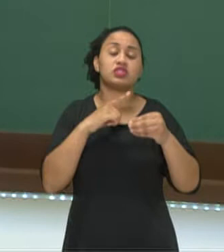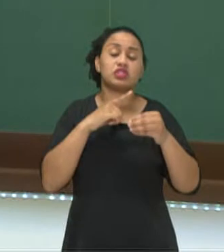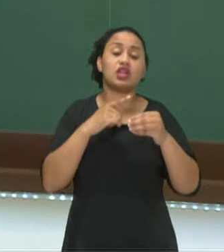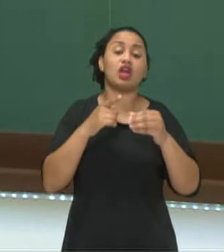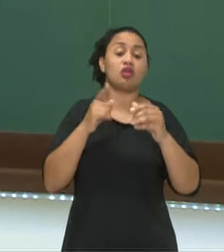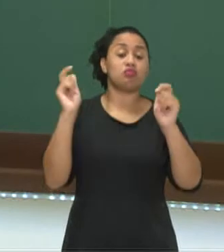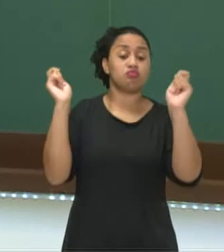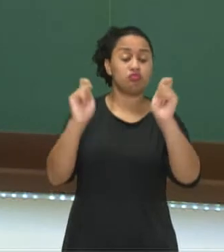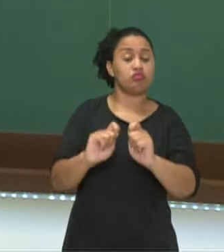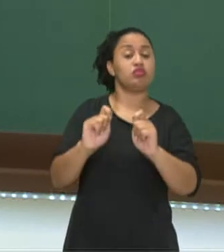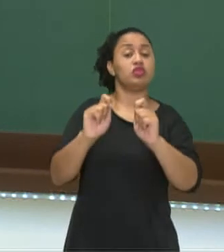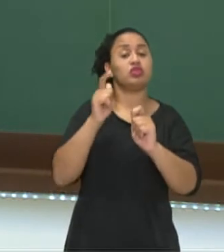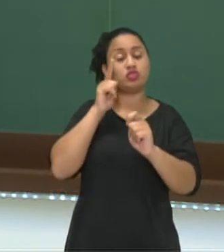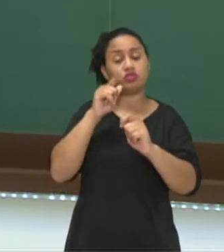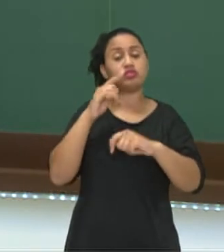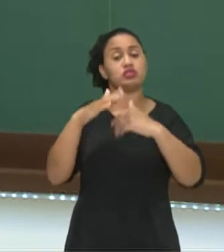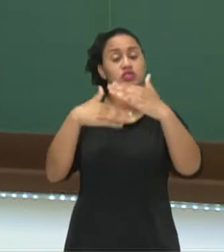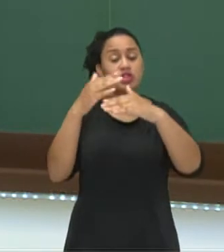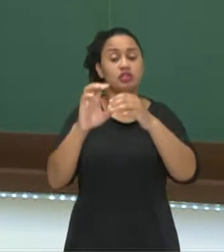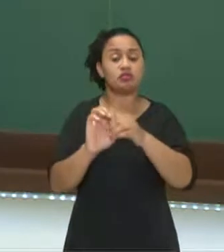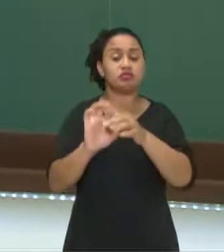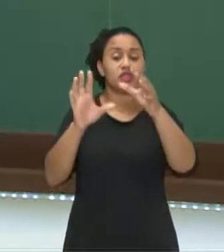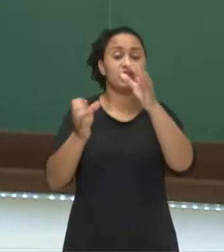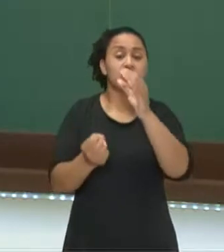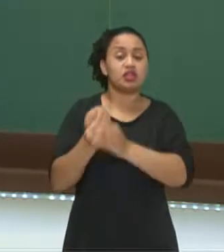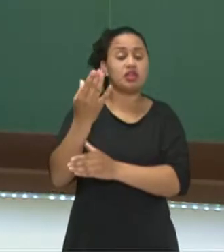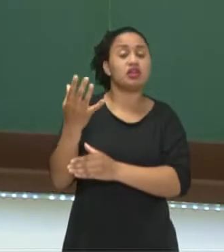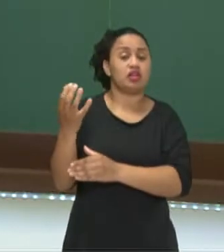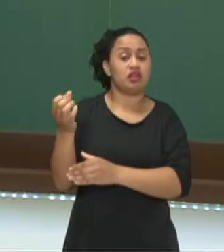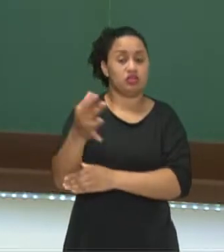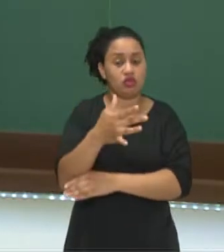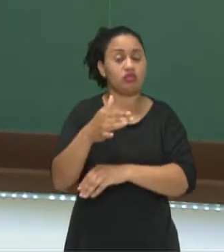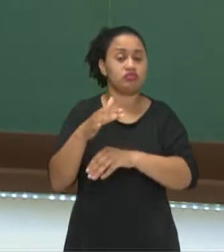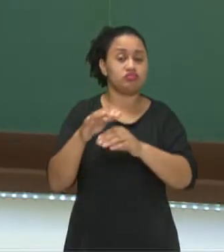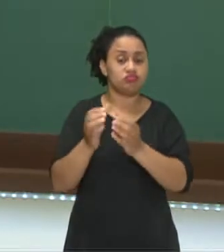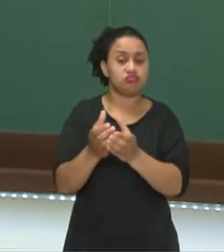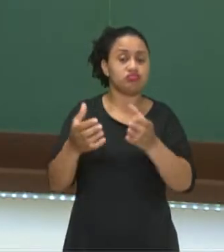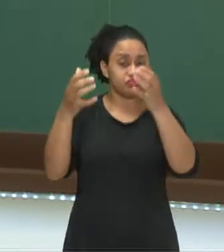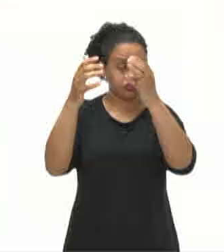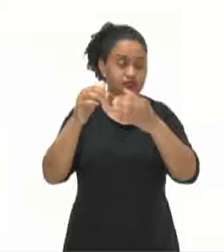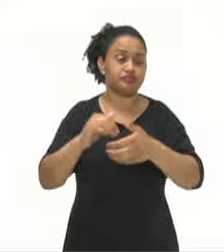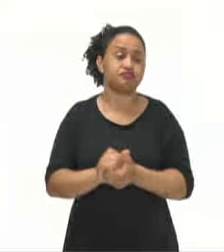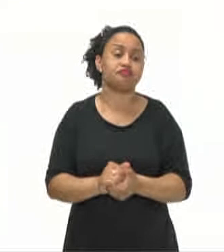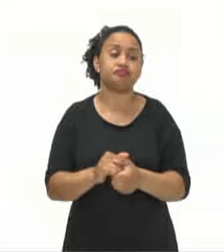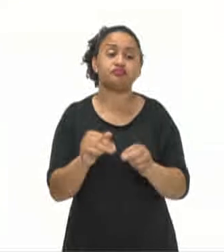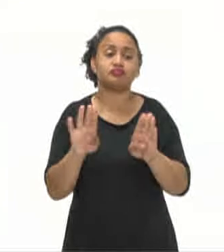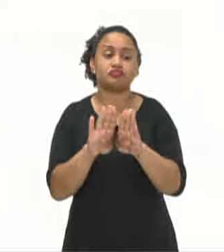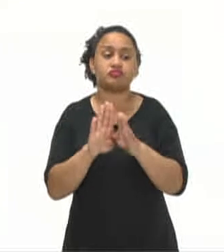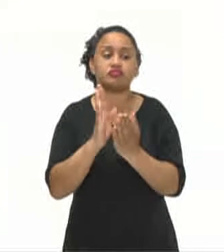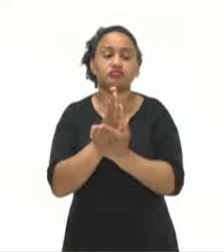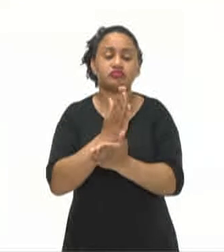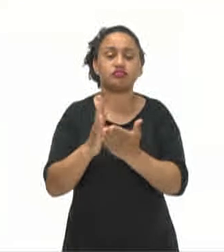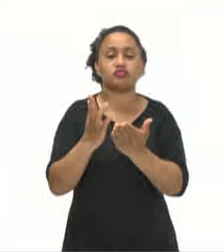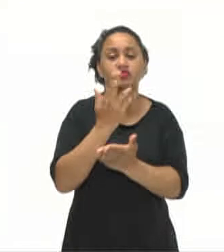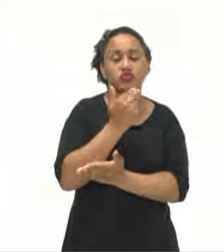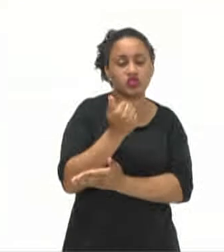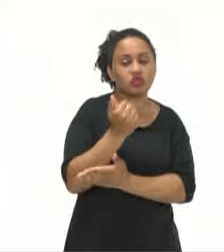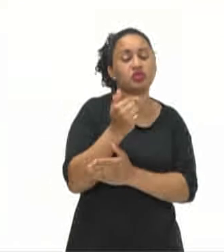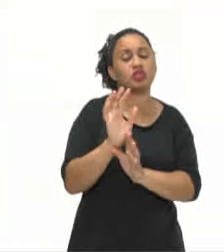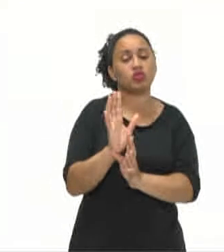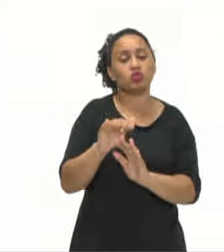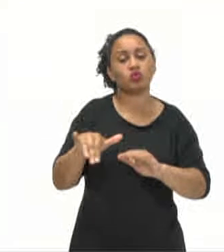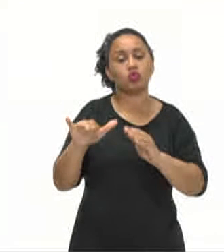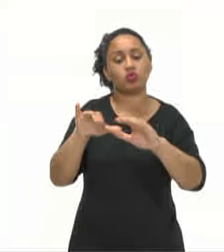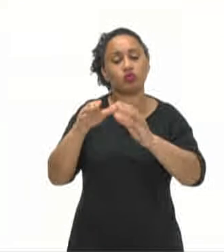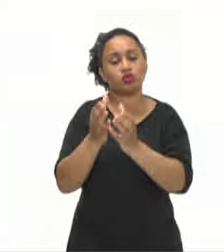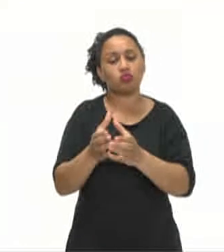de potencialidade para formar esses novos tecidos. Elas também distribuem nutrientes a toda a